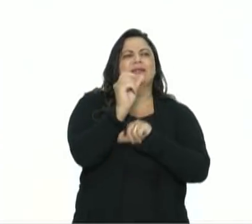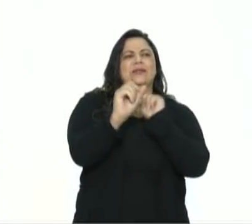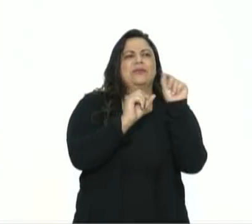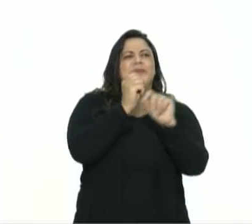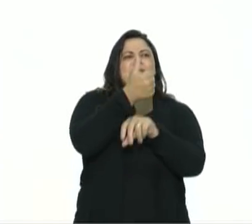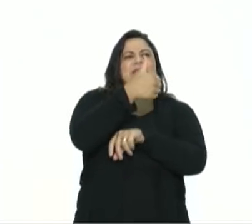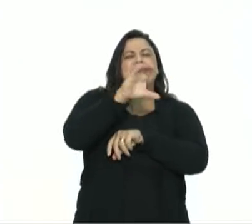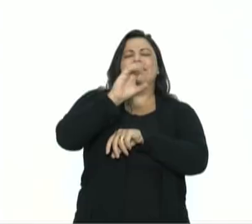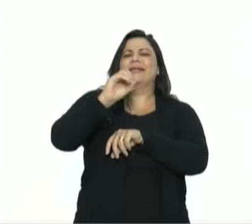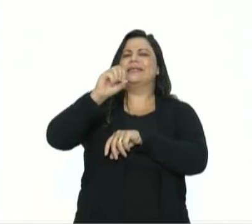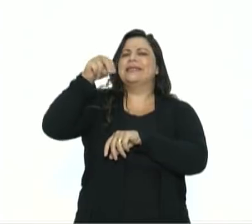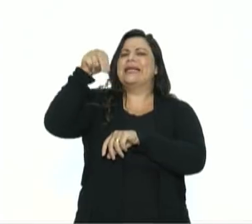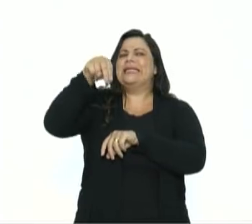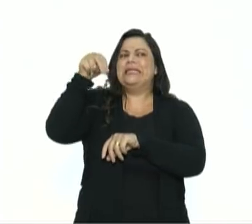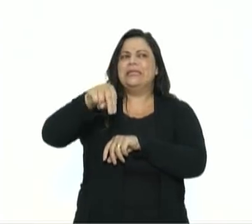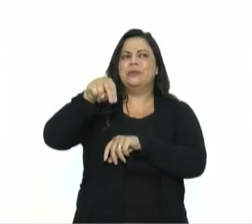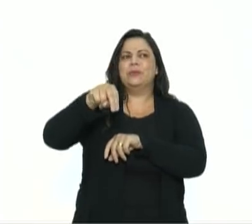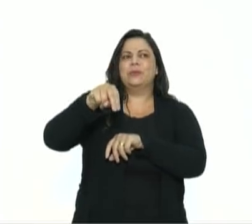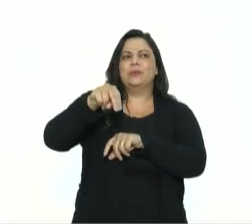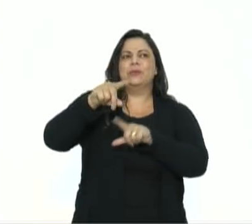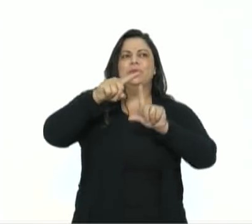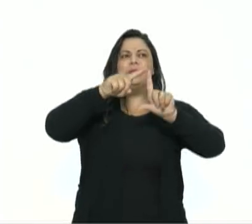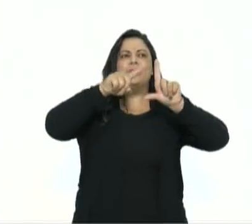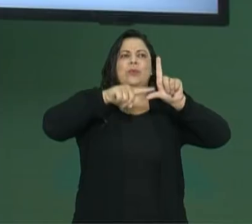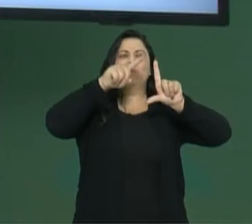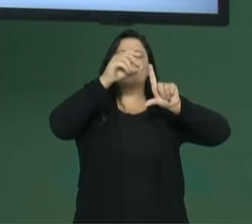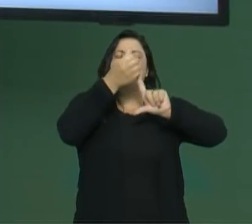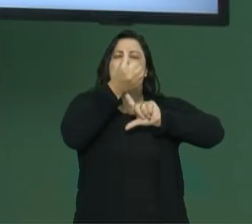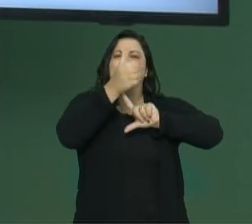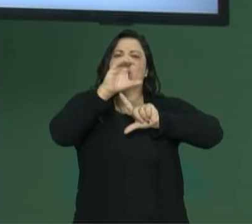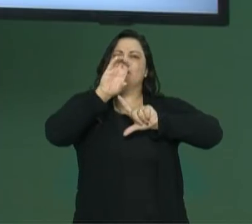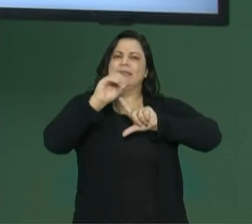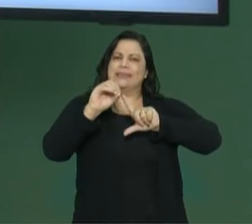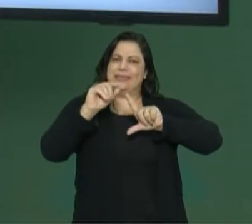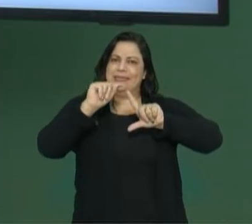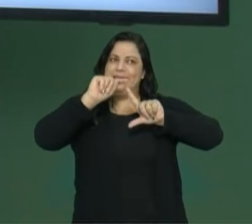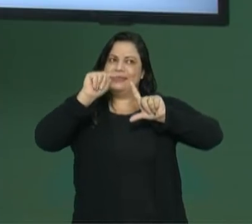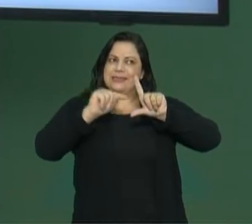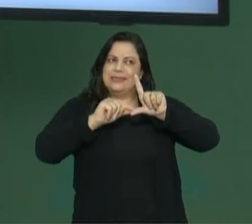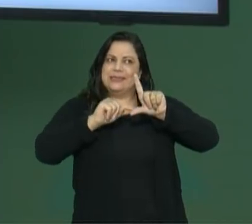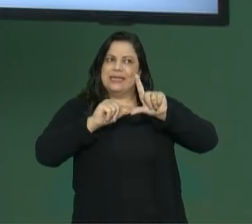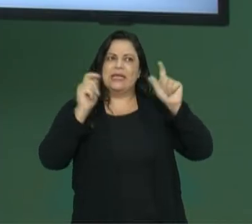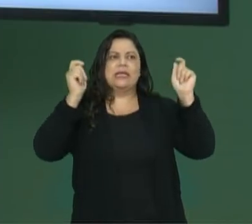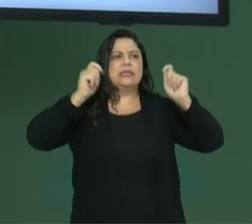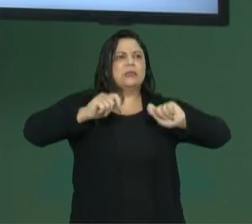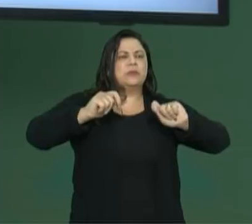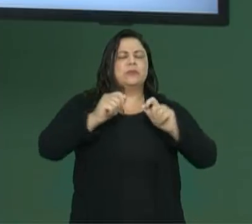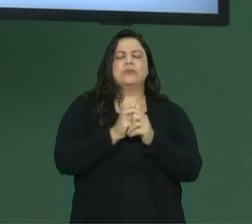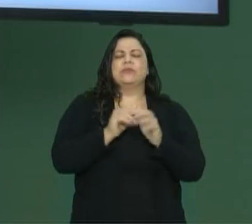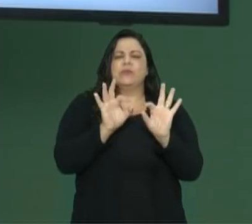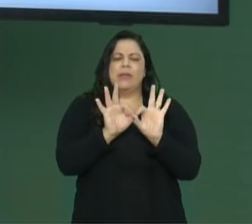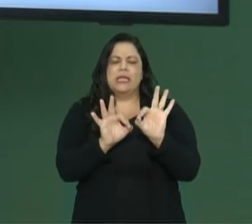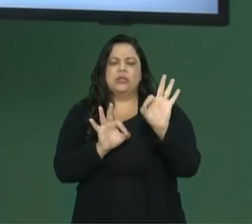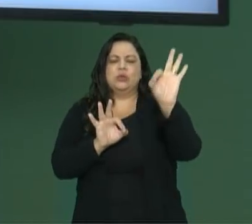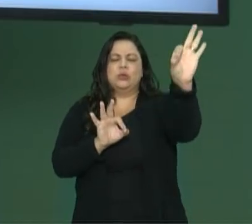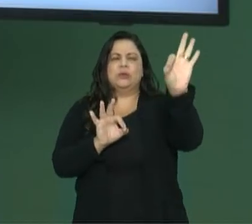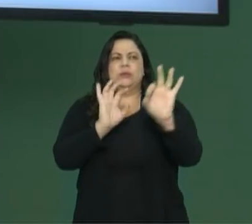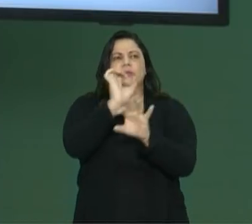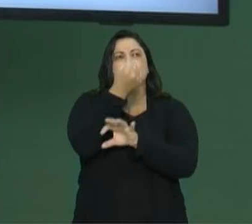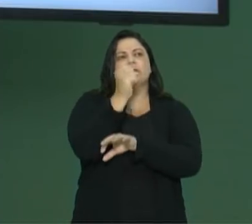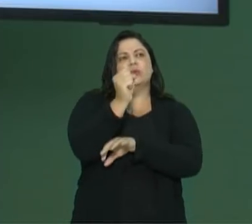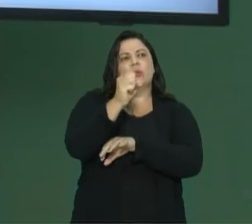realizado pela força de tração da corda? Eu te dei o valor do seno, que é 0,87, te dei o valor do cosseno, que é